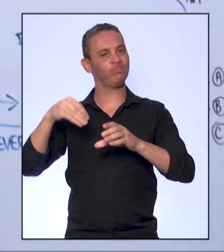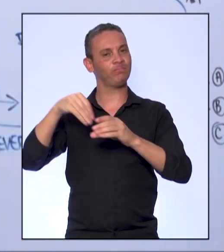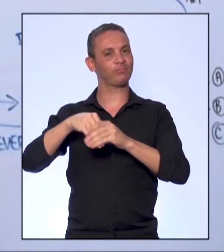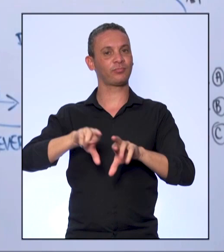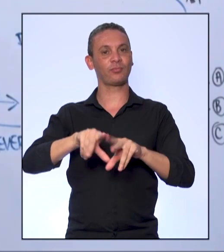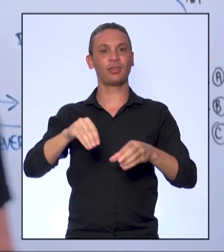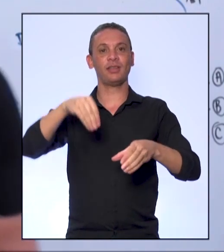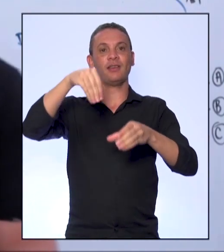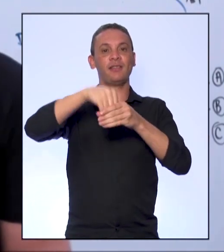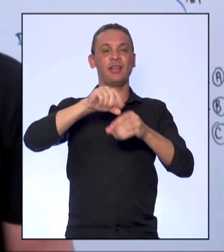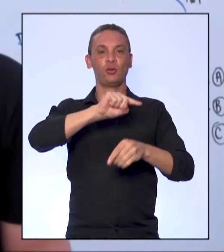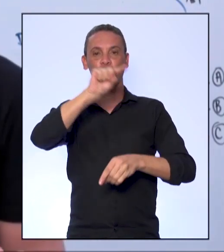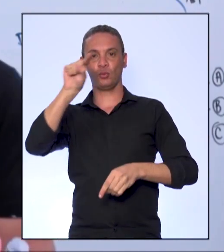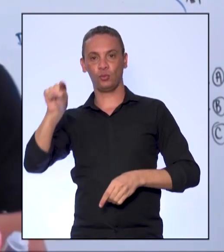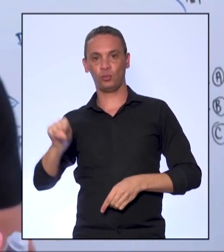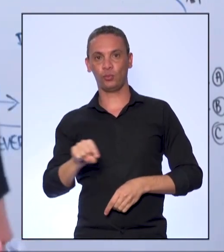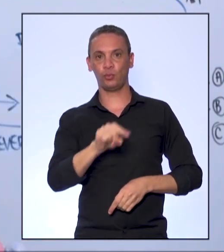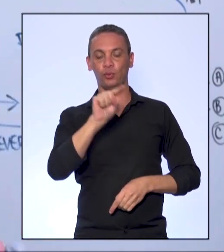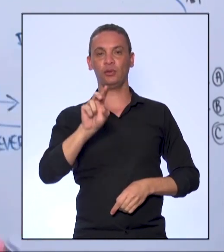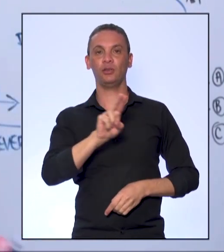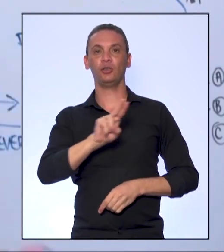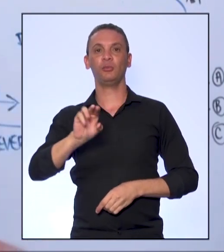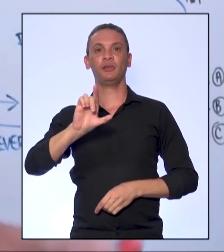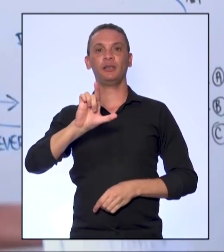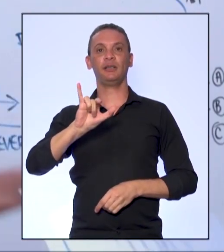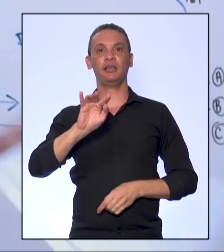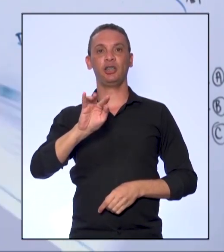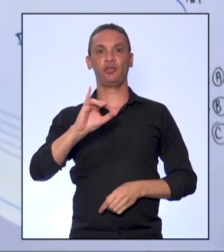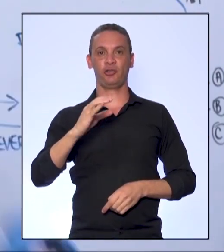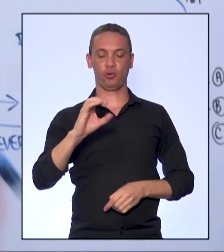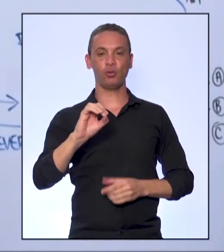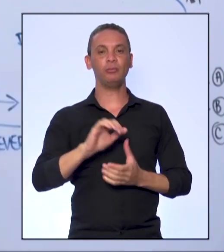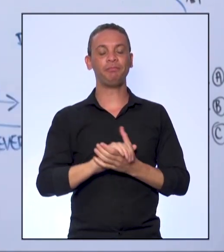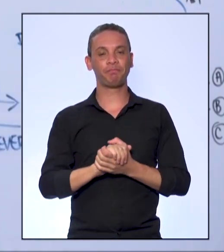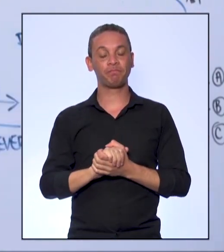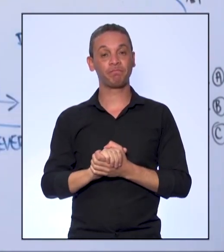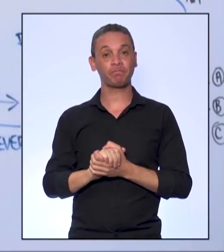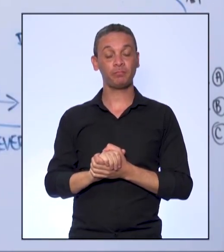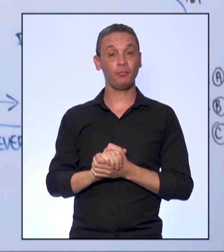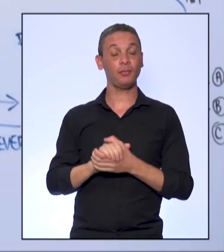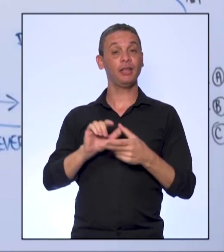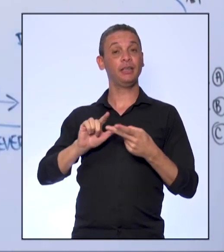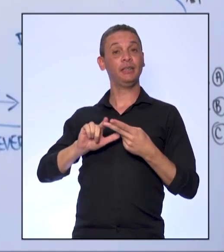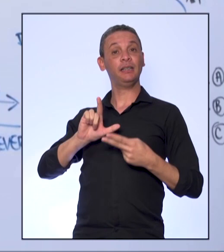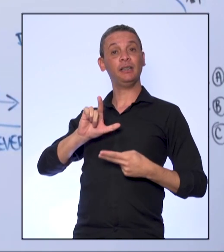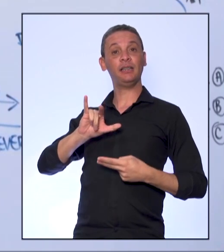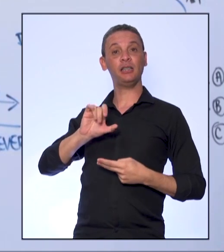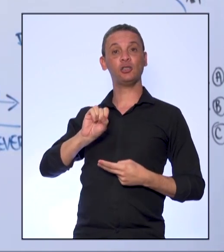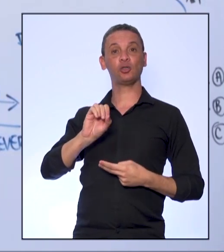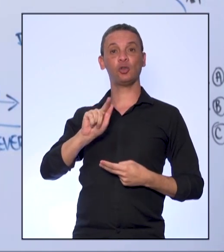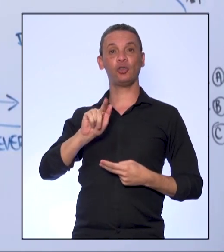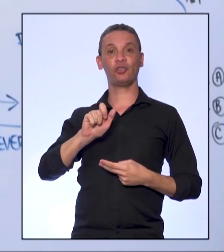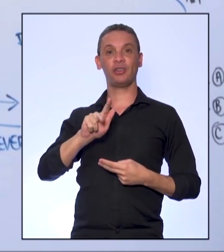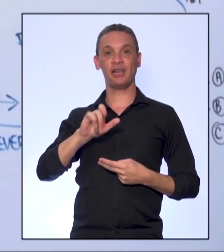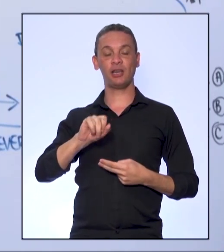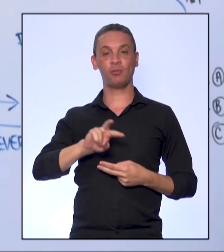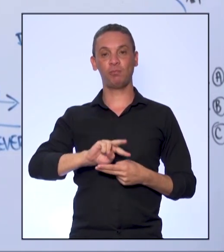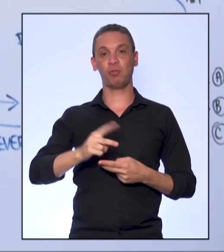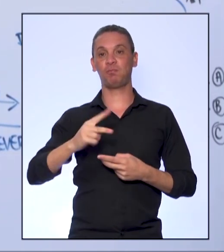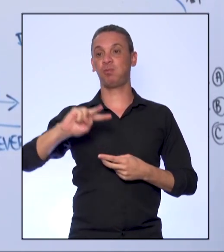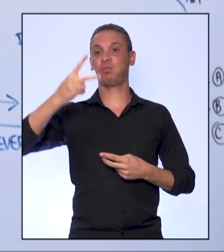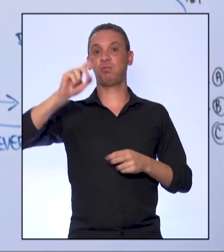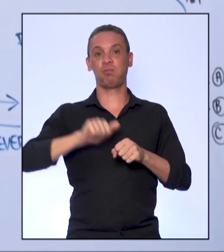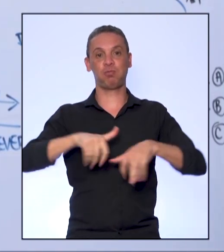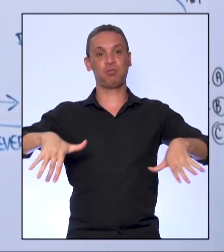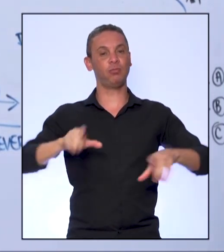dentro de um ciclo que a gente chama de lítico. Lisogênico, o vírus ele não está se multiplicando. Então a gente chama essa alternativa